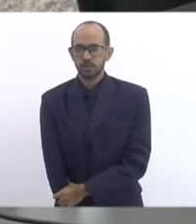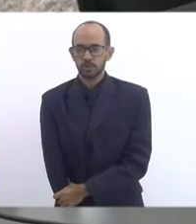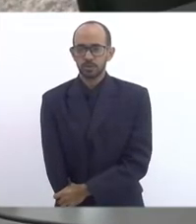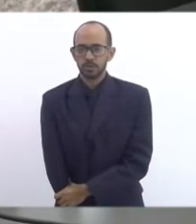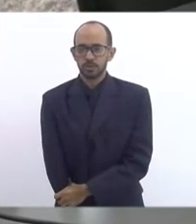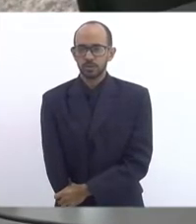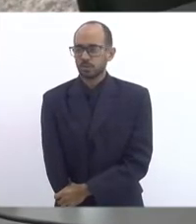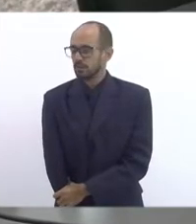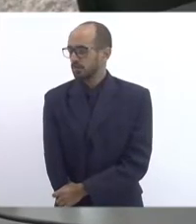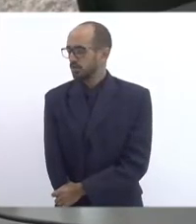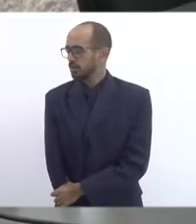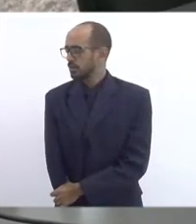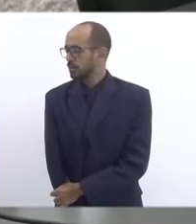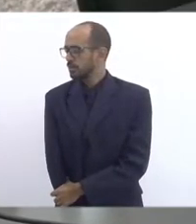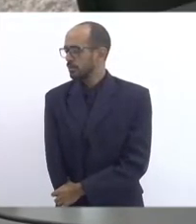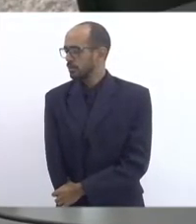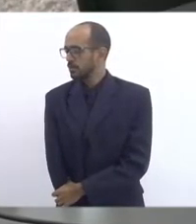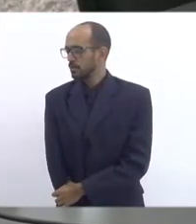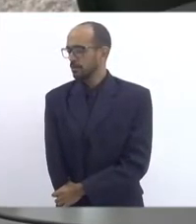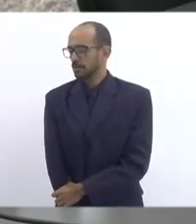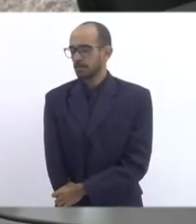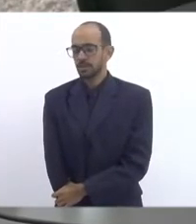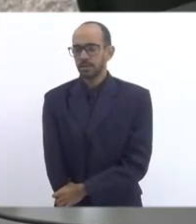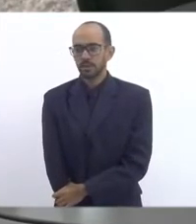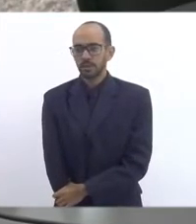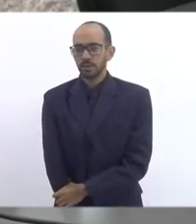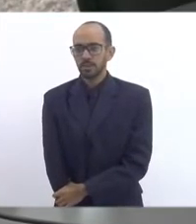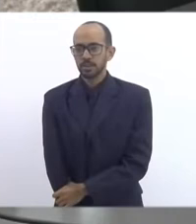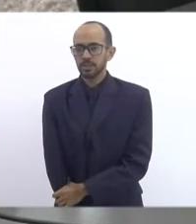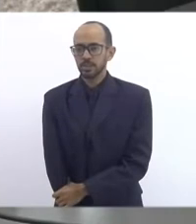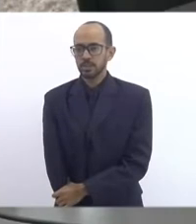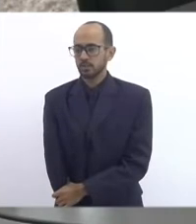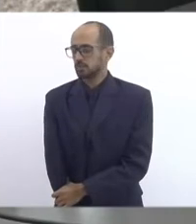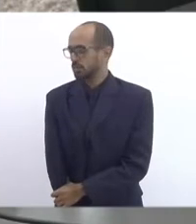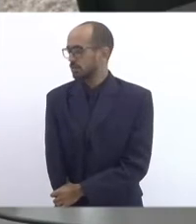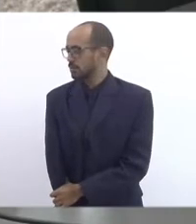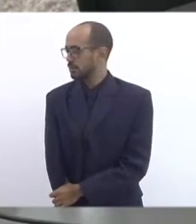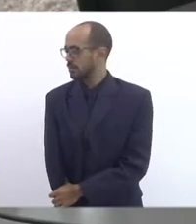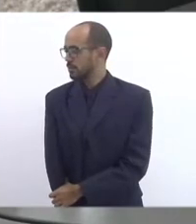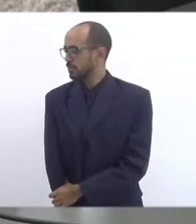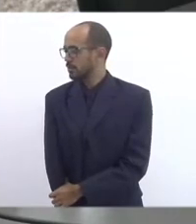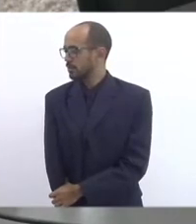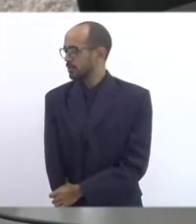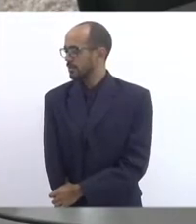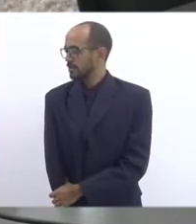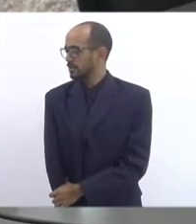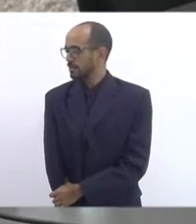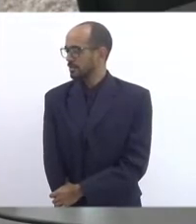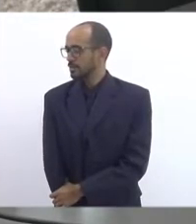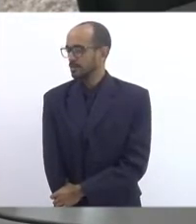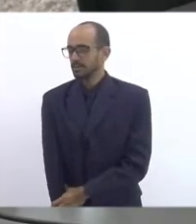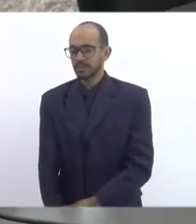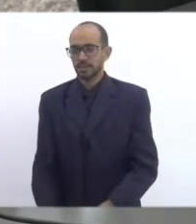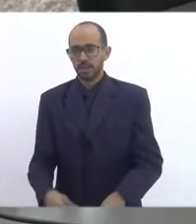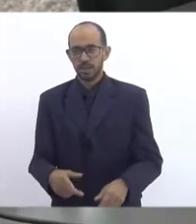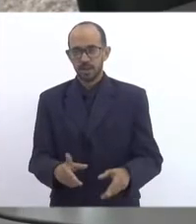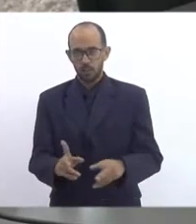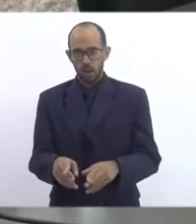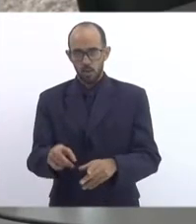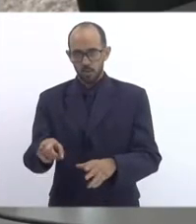Não, nesse caso, ele É a mesma coisa, só que ele está tentando